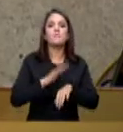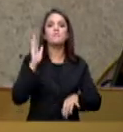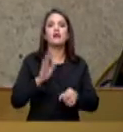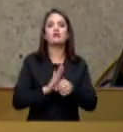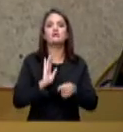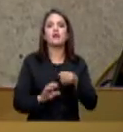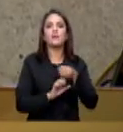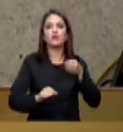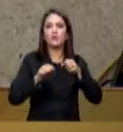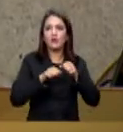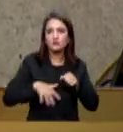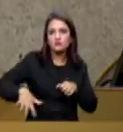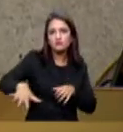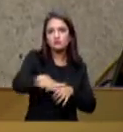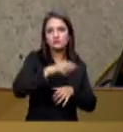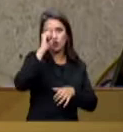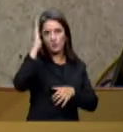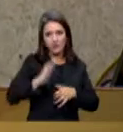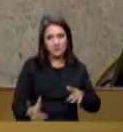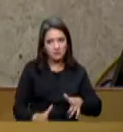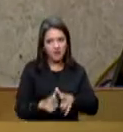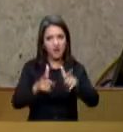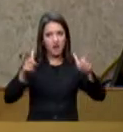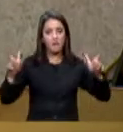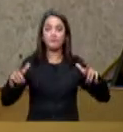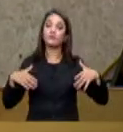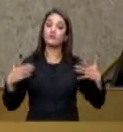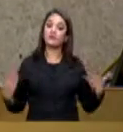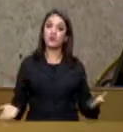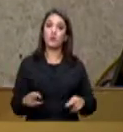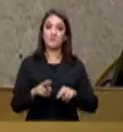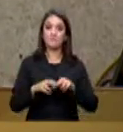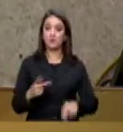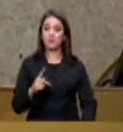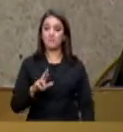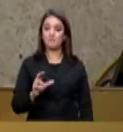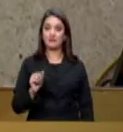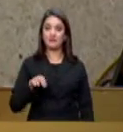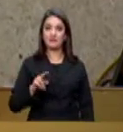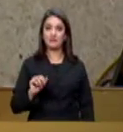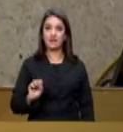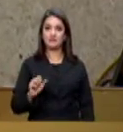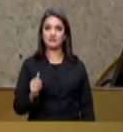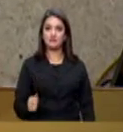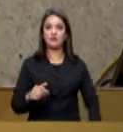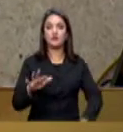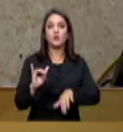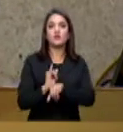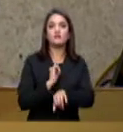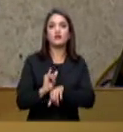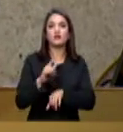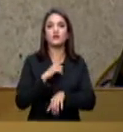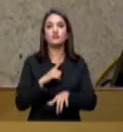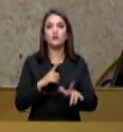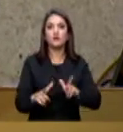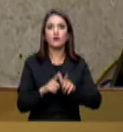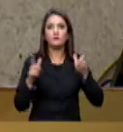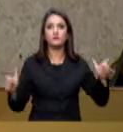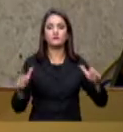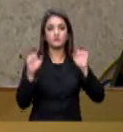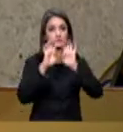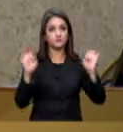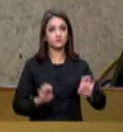do saneamento básico. Em virtude do PLANASA, a estratégia para ampliação da infraestrutura